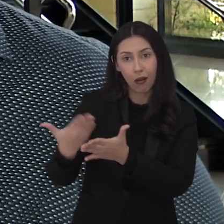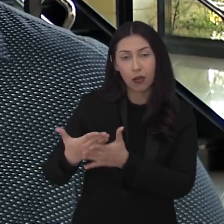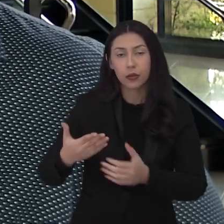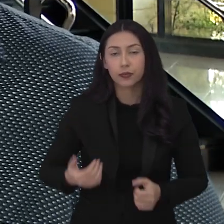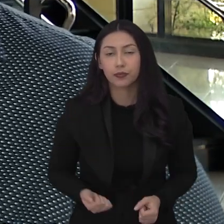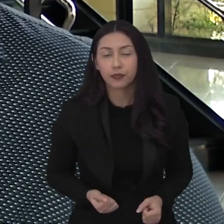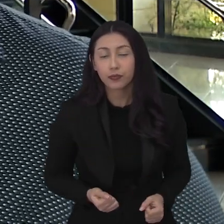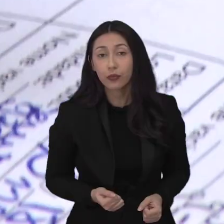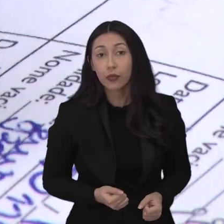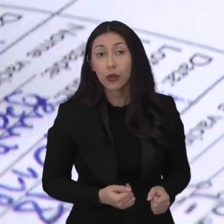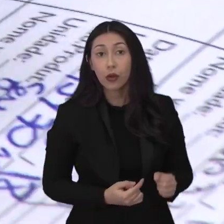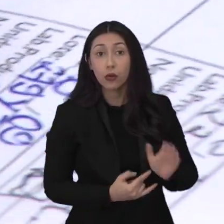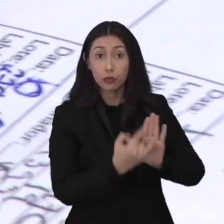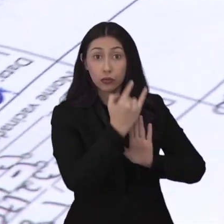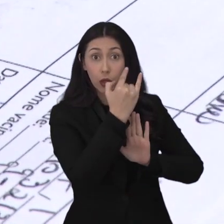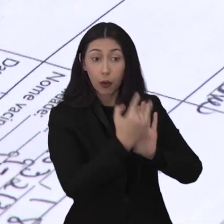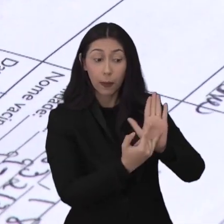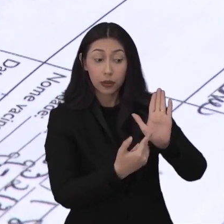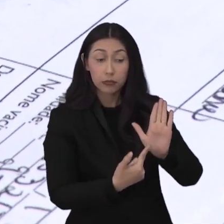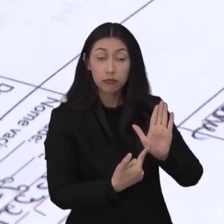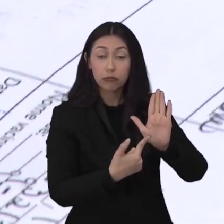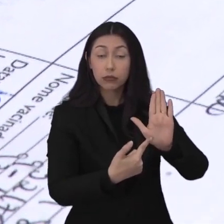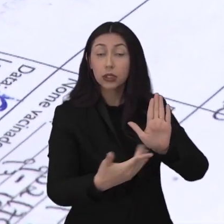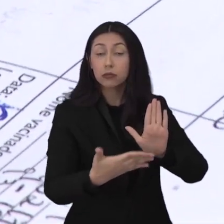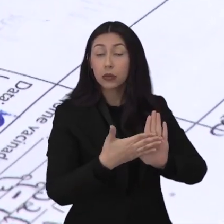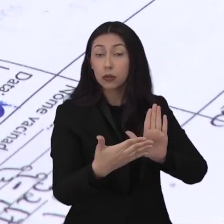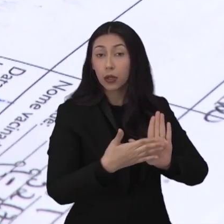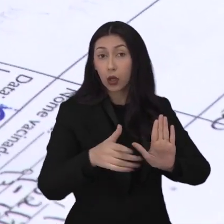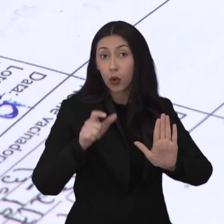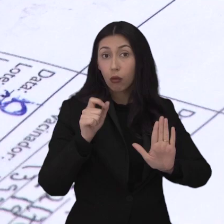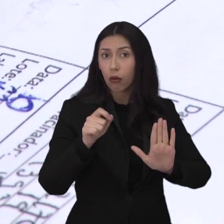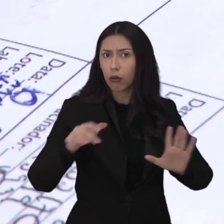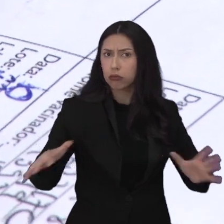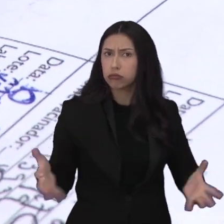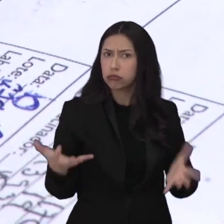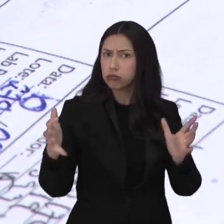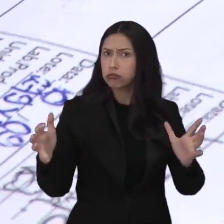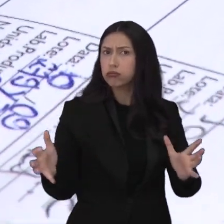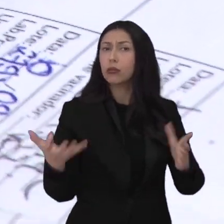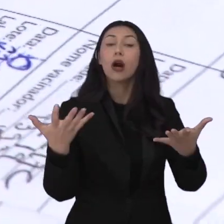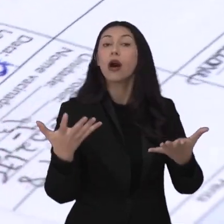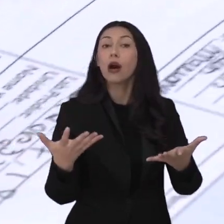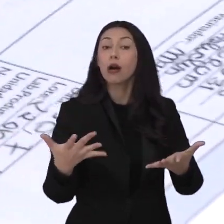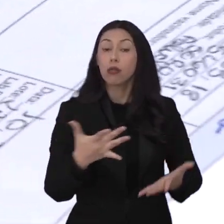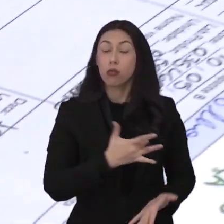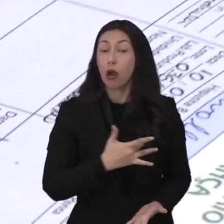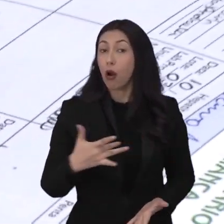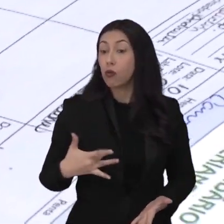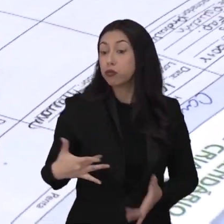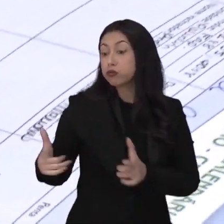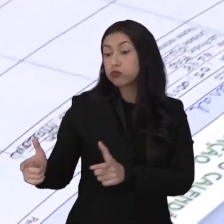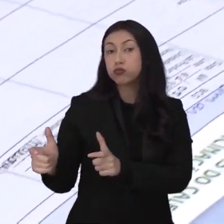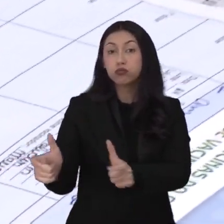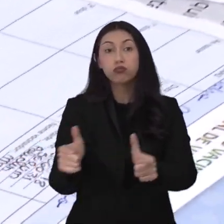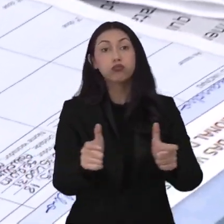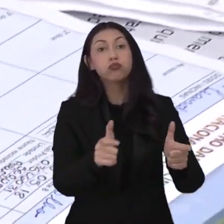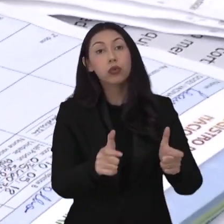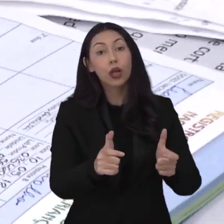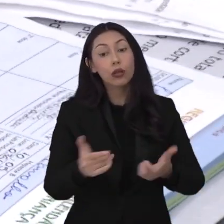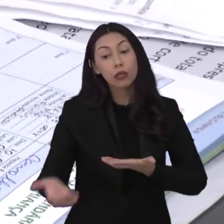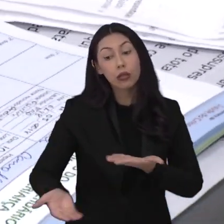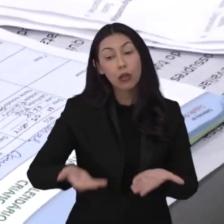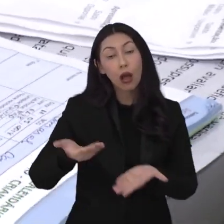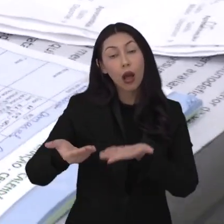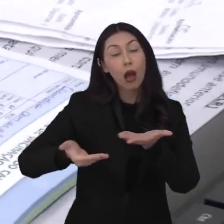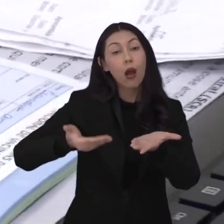idade escolar de acordo com o documento a proposta é fomentar a saúde local através do desenvolvimento de